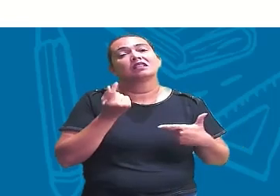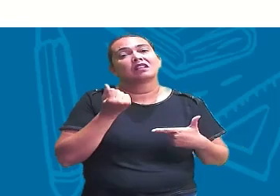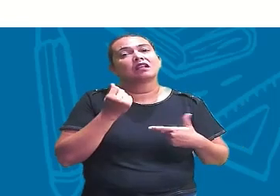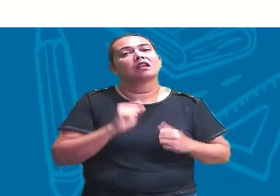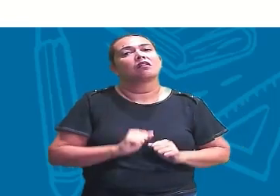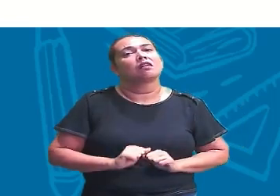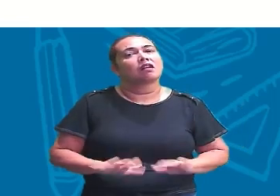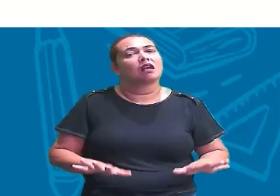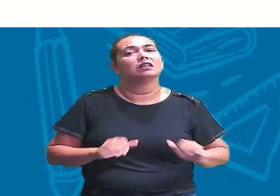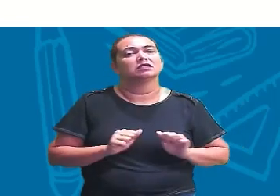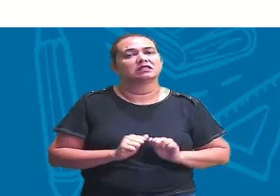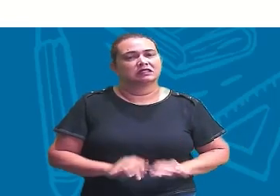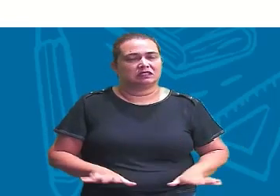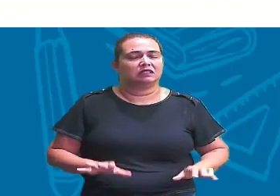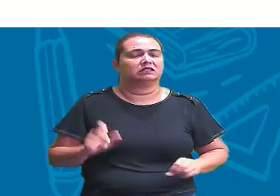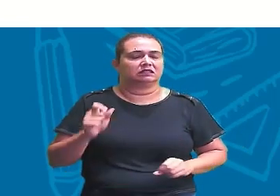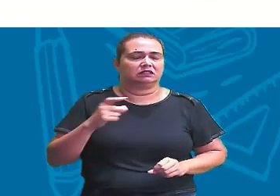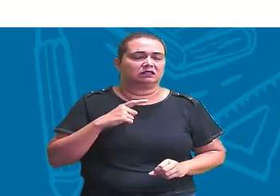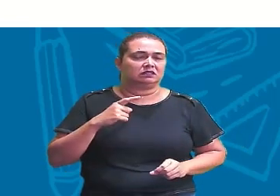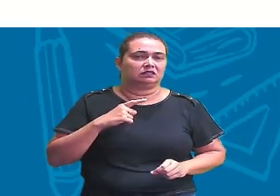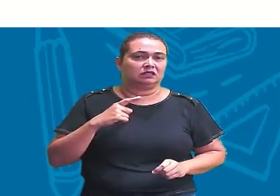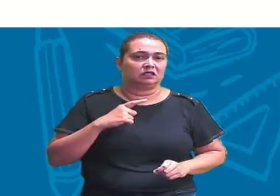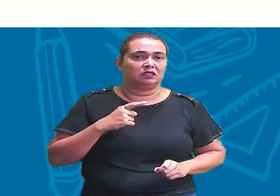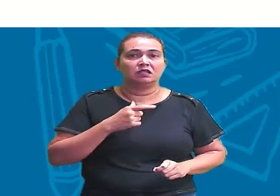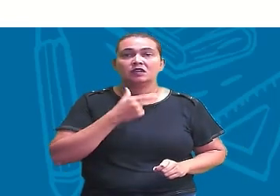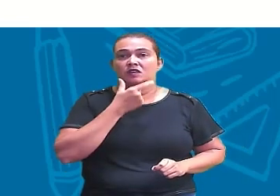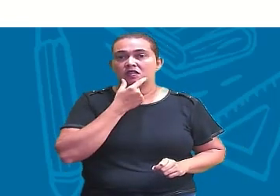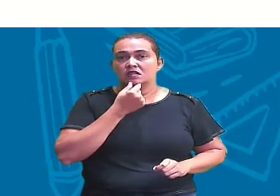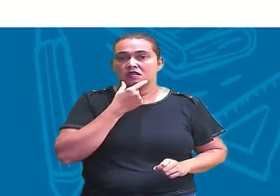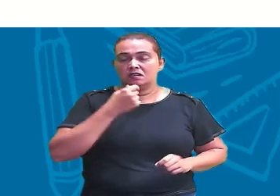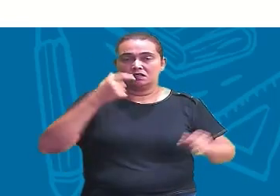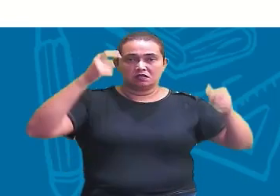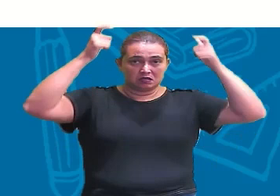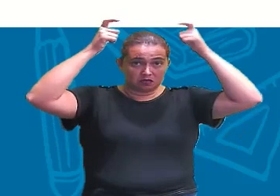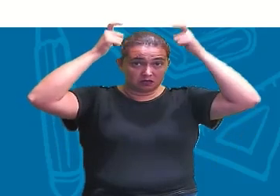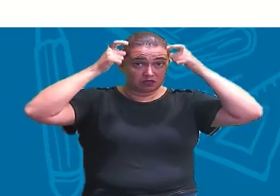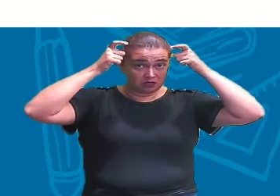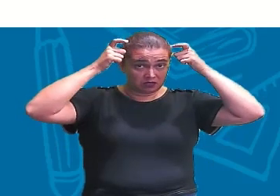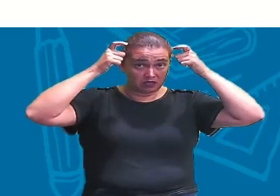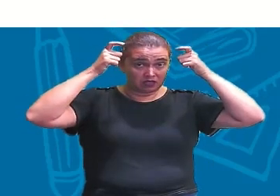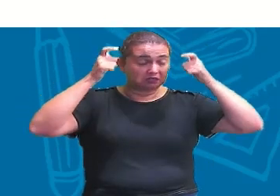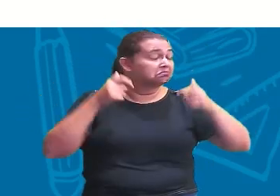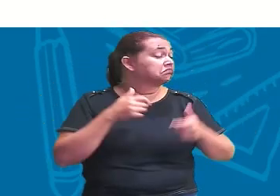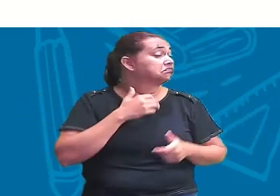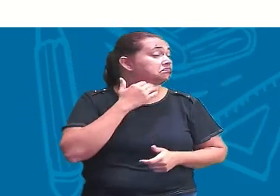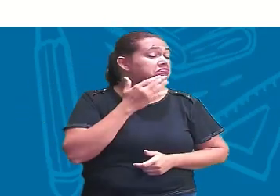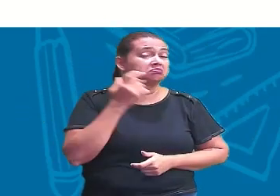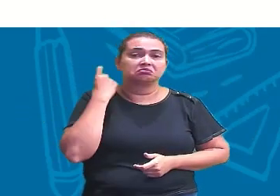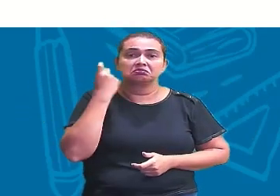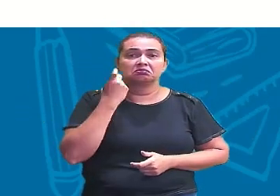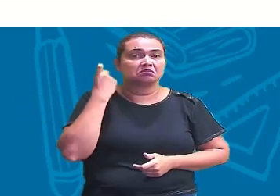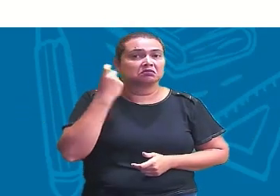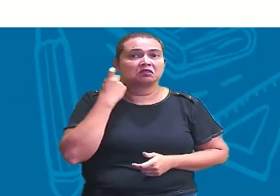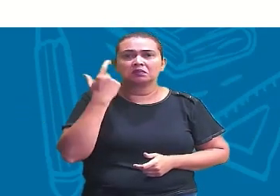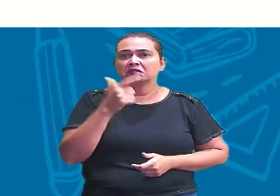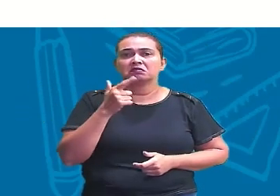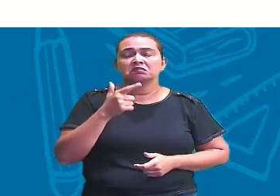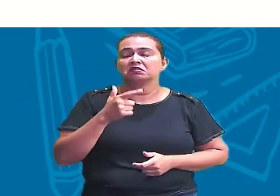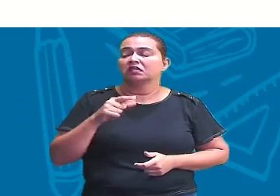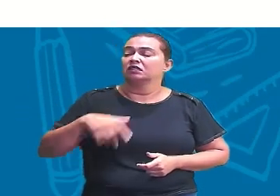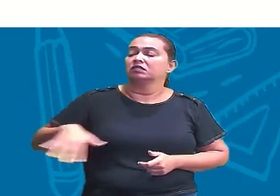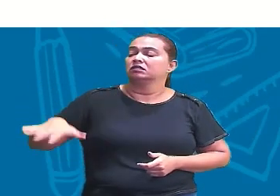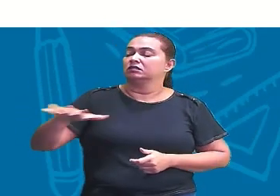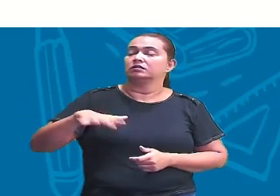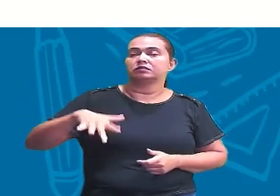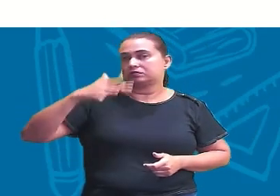guerra, arma e etc. Então esse rei, ele não vai se importar com a situação de miséria, de